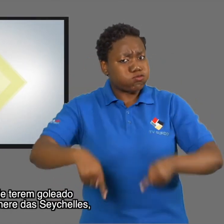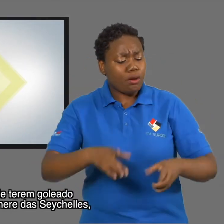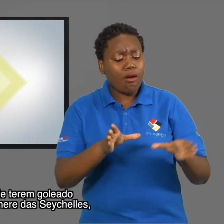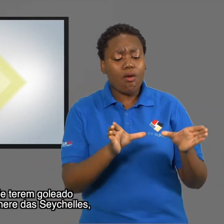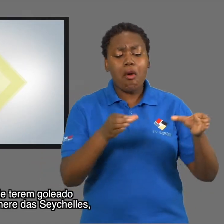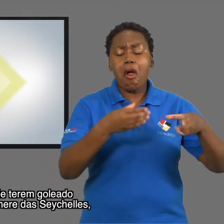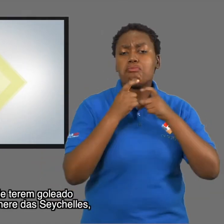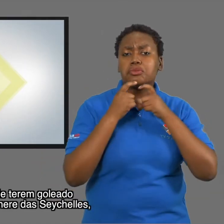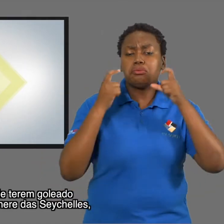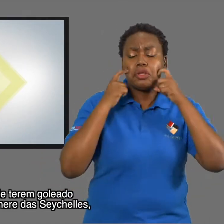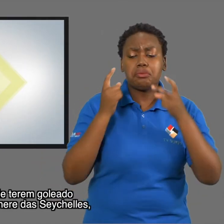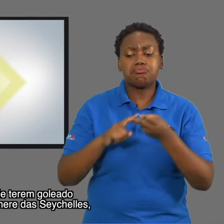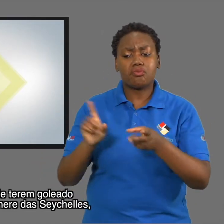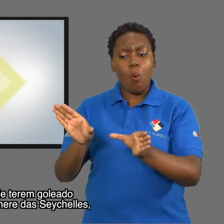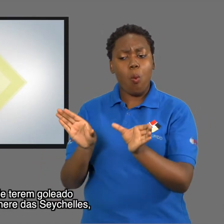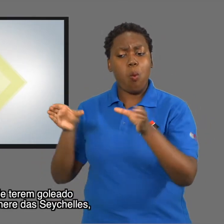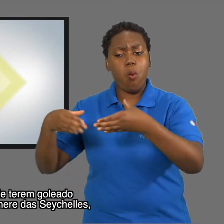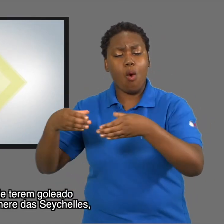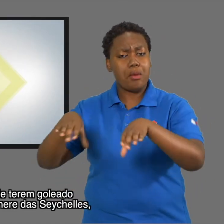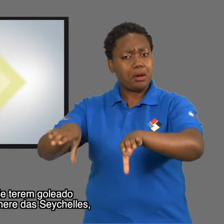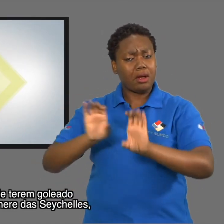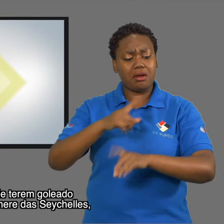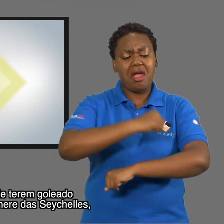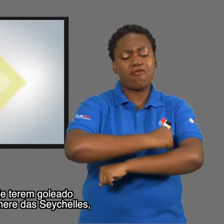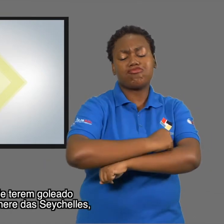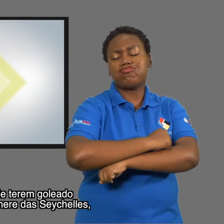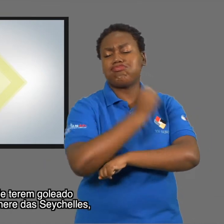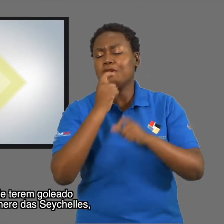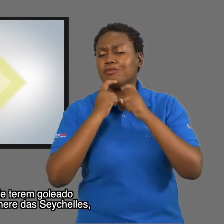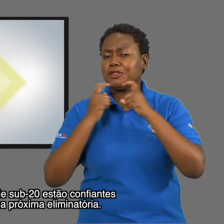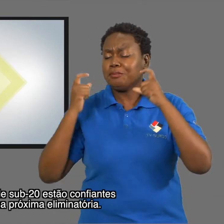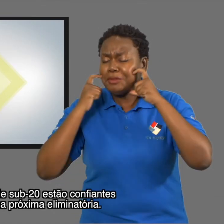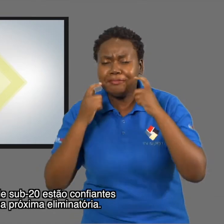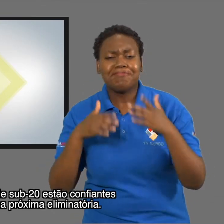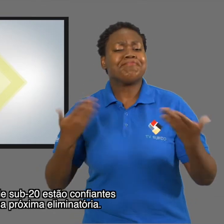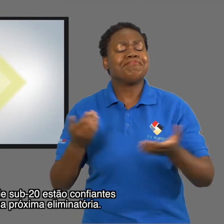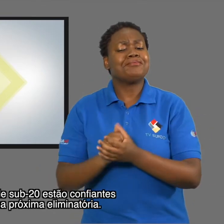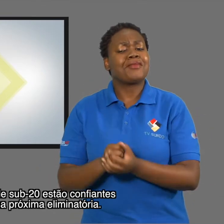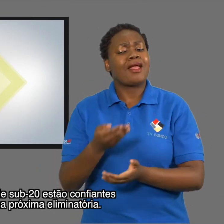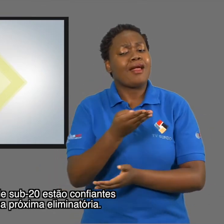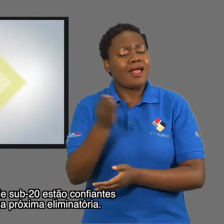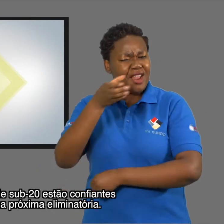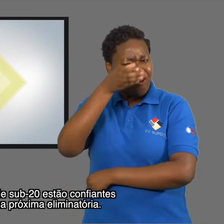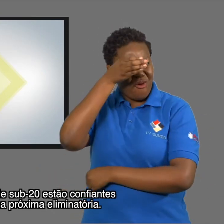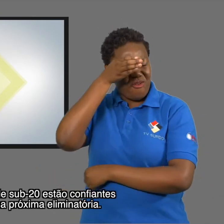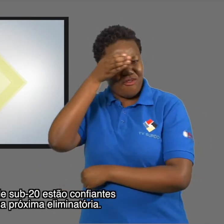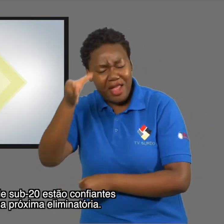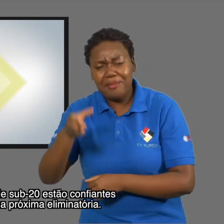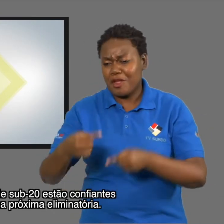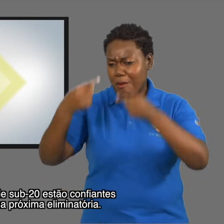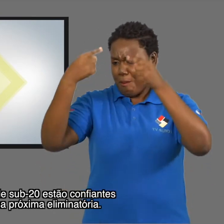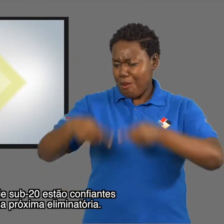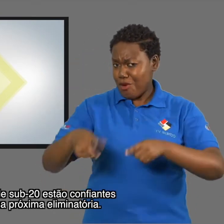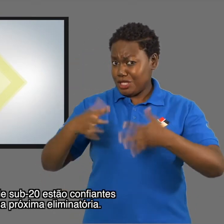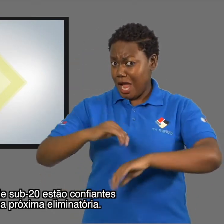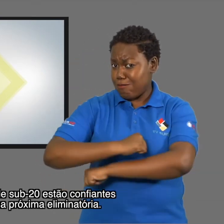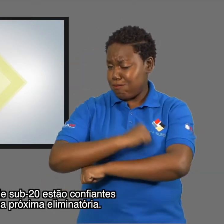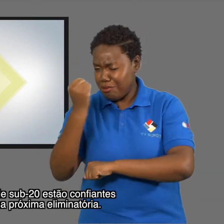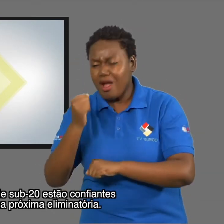Depois de terem goleado a sua congênere das Seychelles, os Mambinhas, de Sub-20, estão